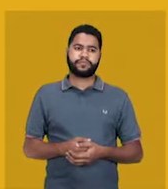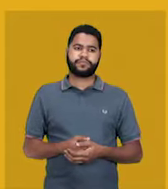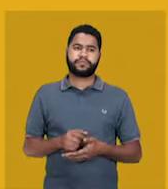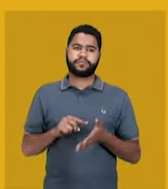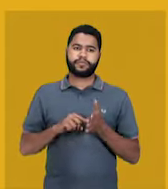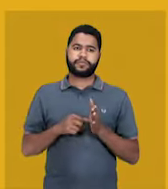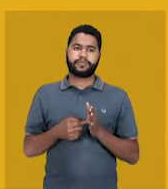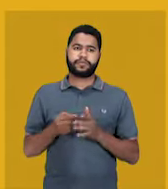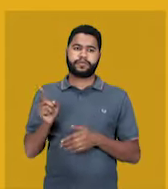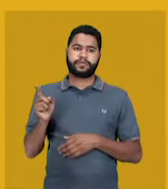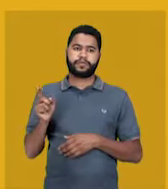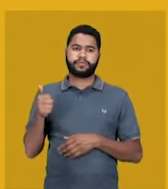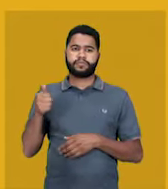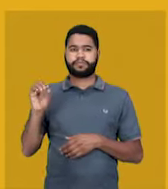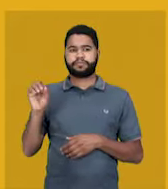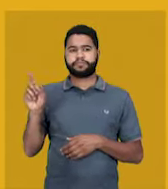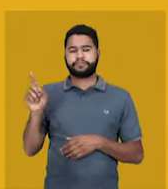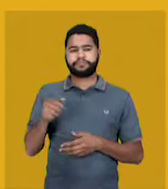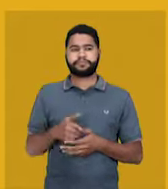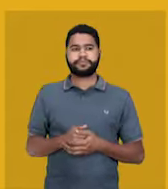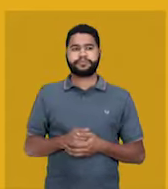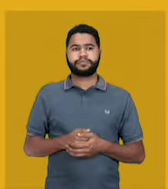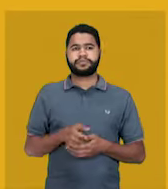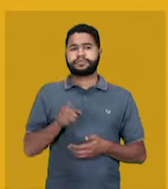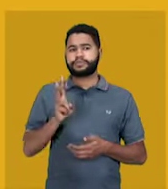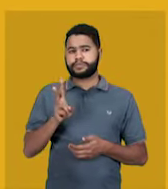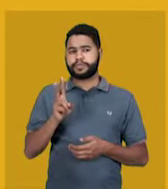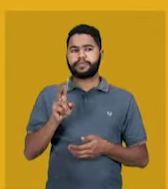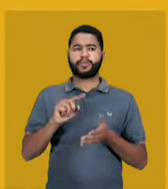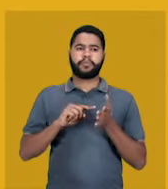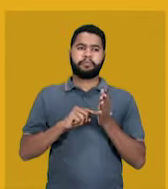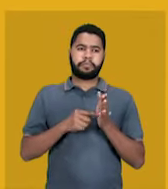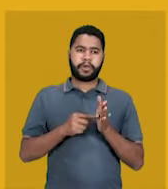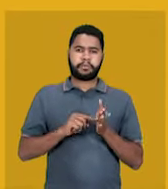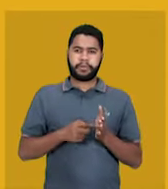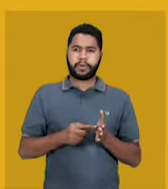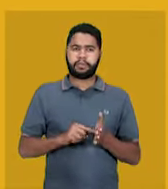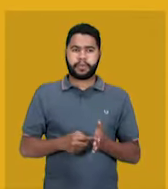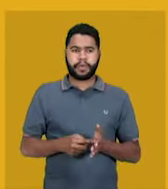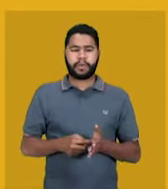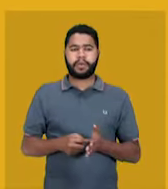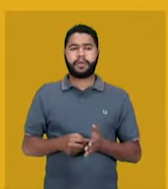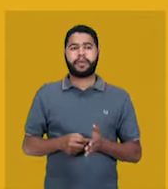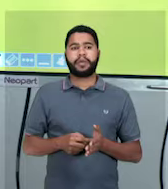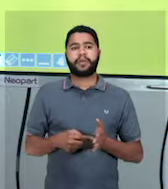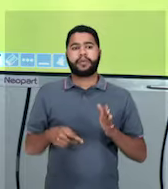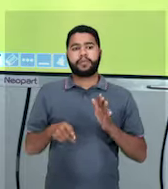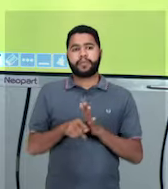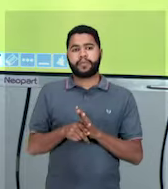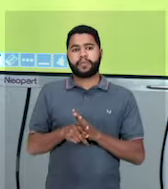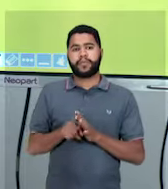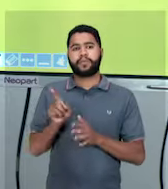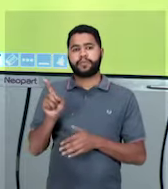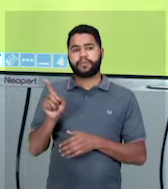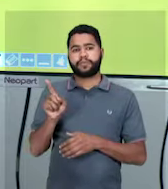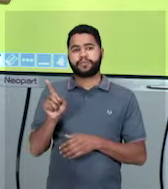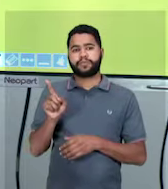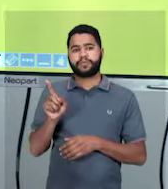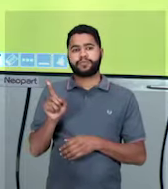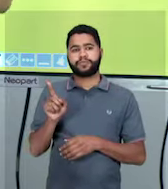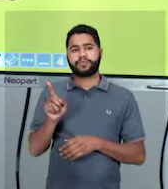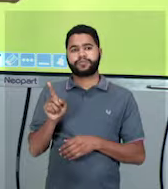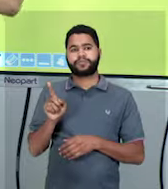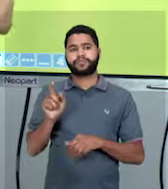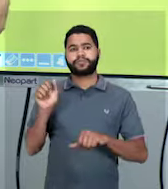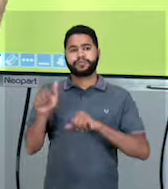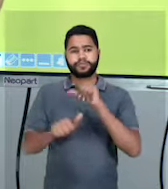vezes 180. Então vai ser sempre assim, eu vou multiplicar essa minha fração que eu obter aqui, tirando o